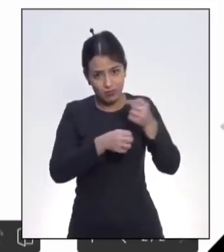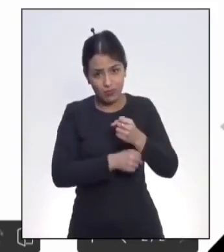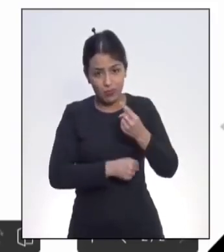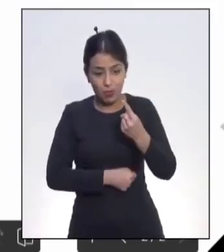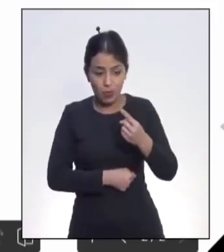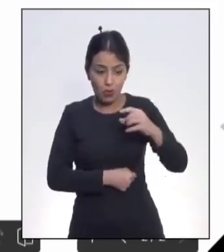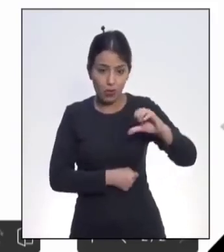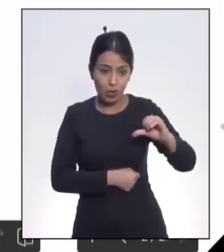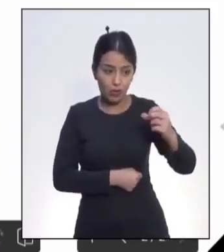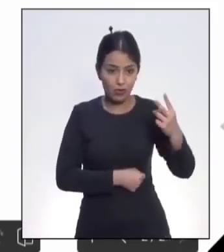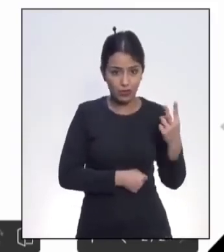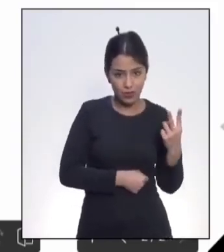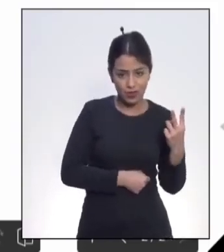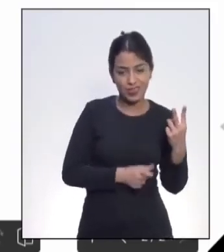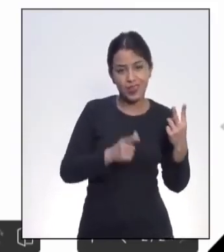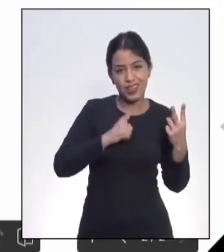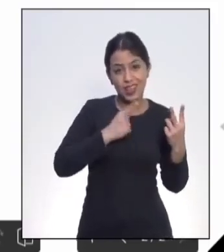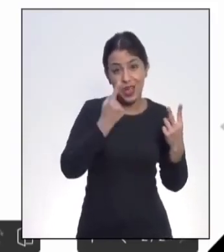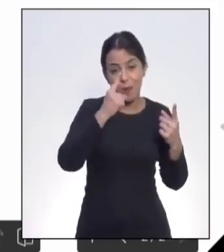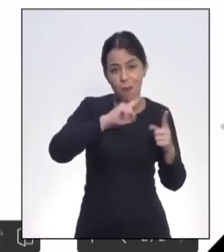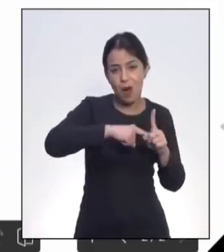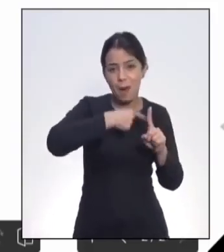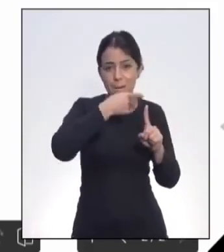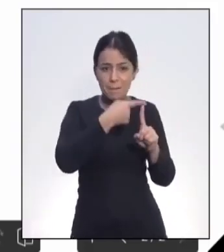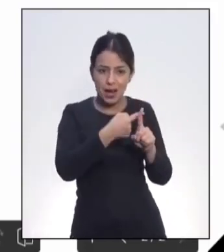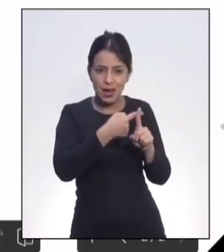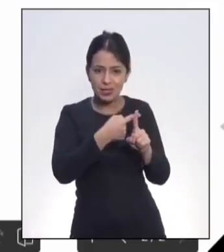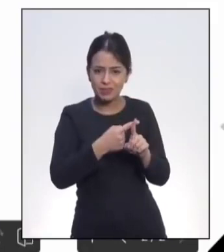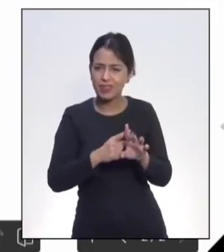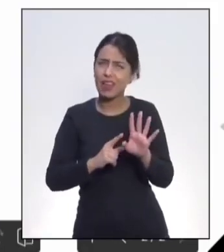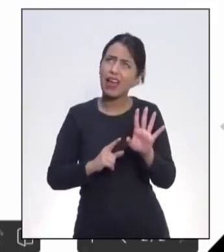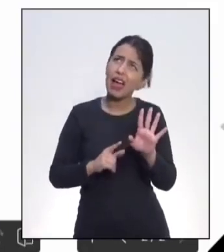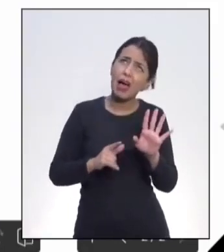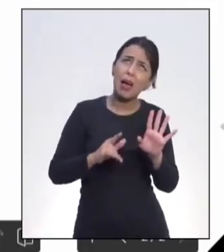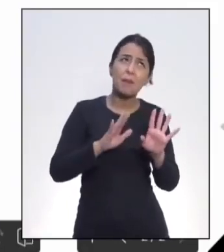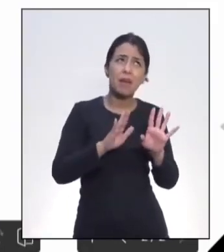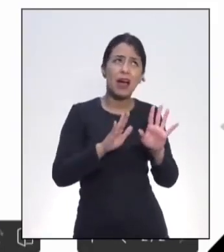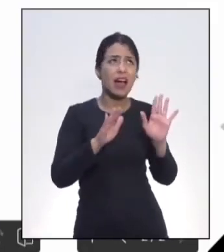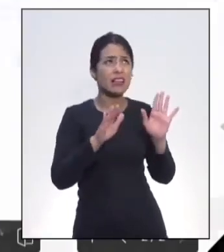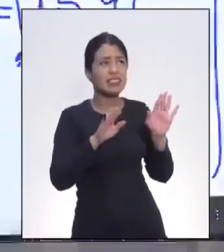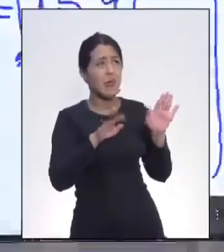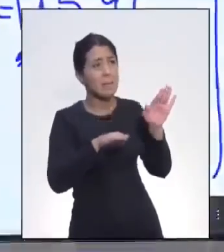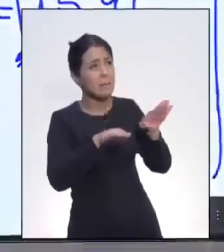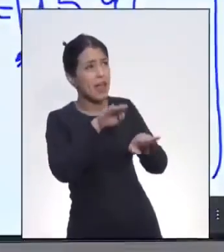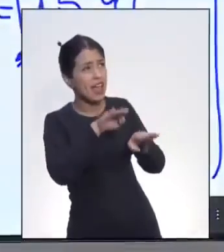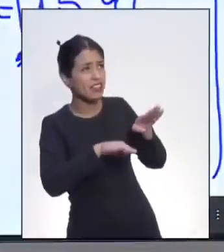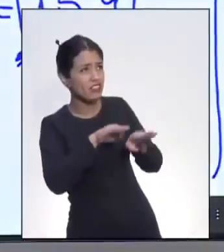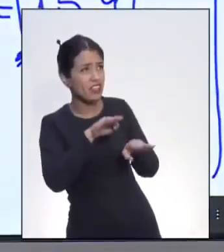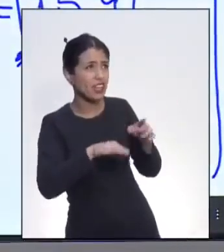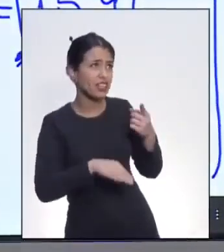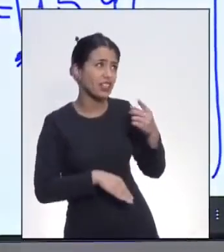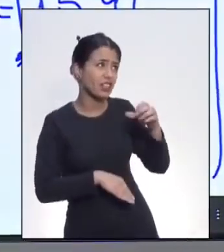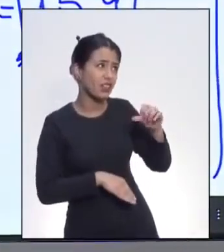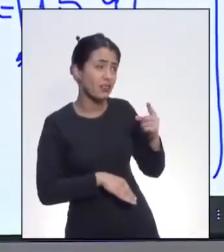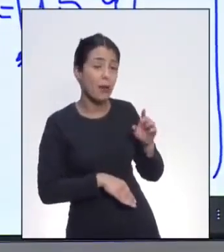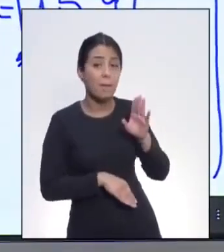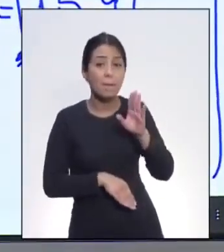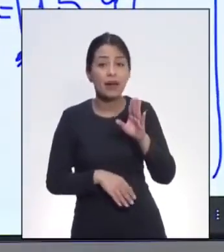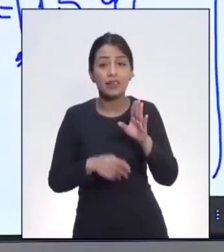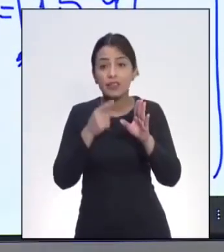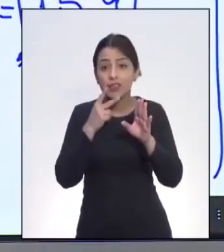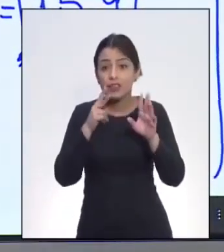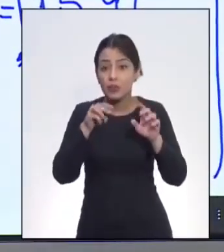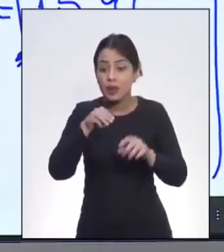192, tá? Aí você vai dizer assim, poxa, professor, mas a média era 191. Veja, nós estamos trabalhando com médias,